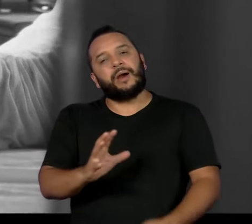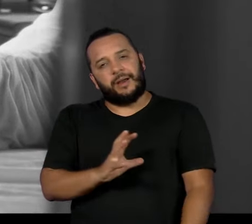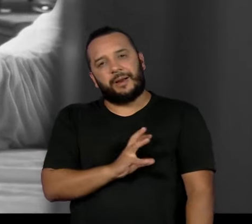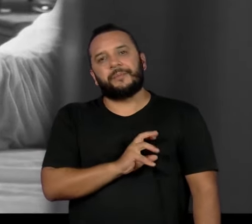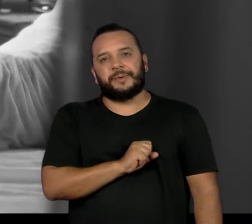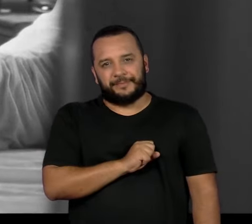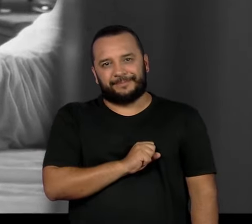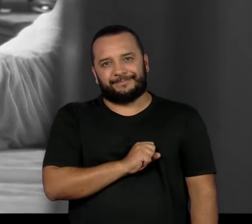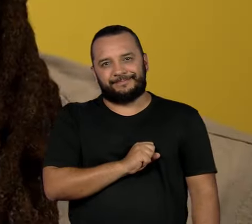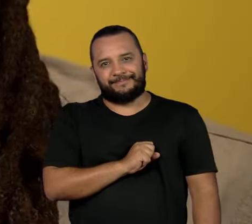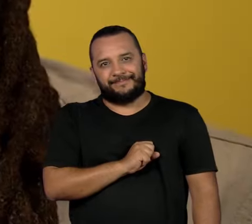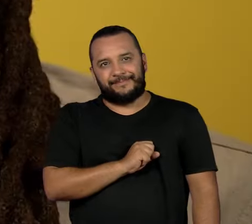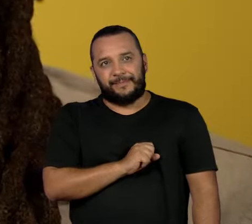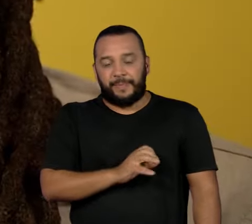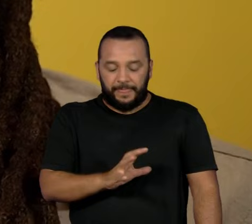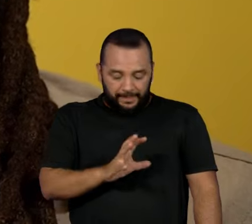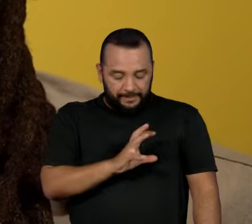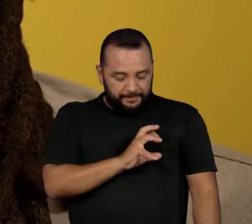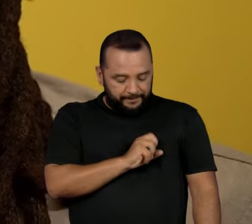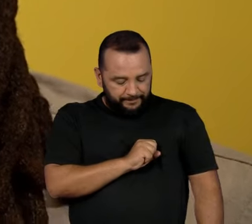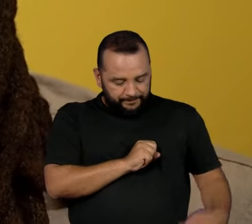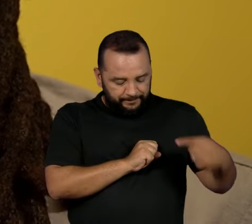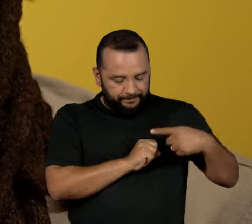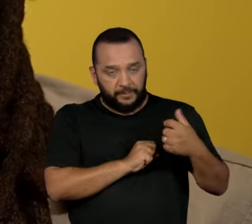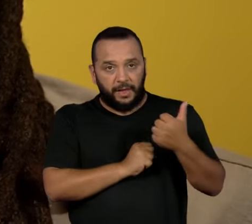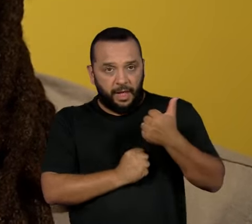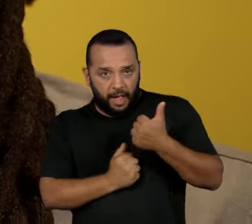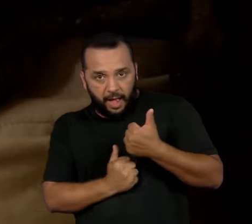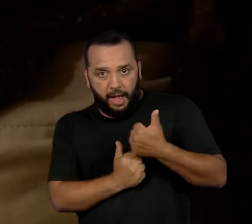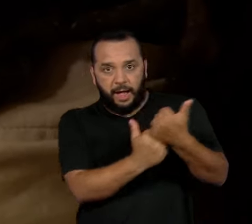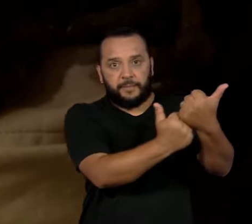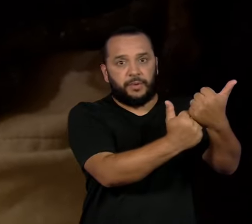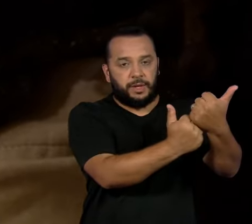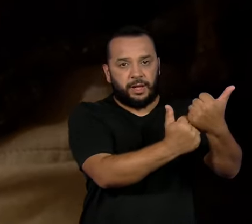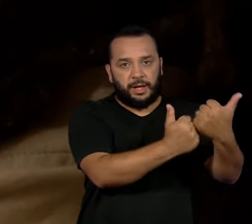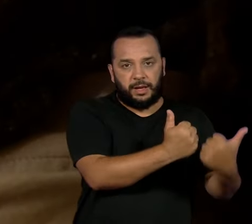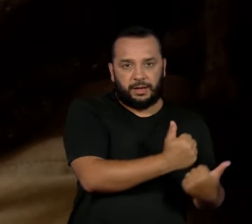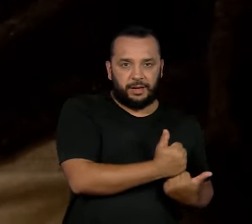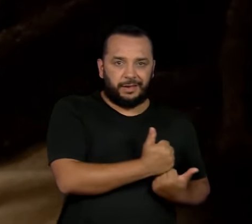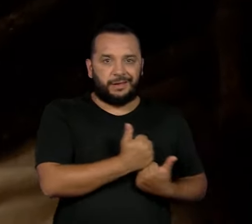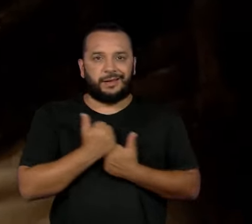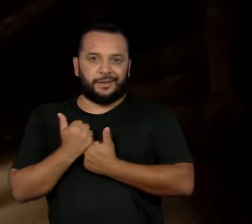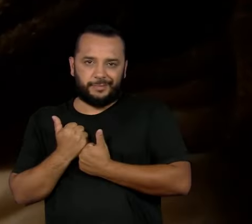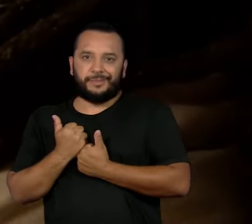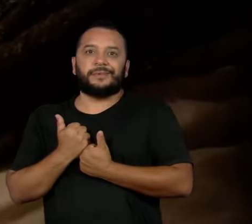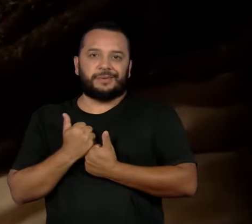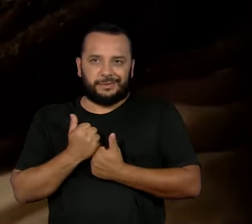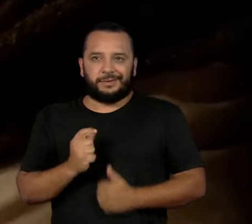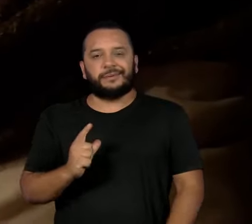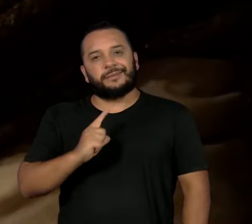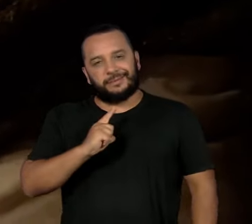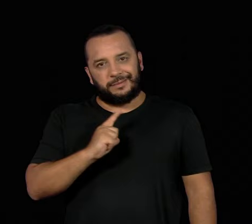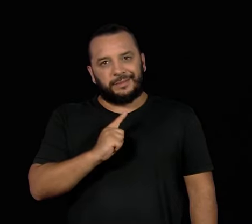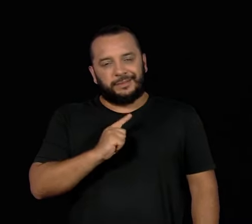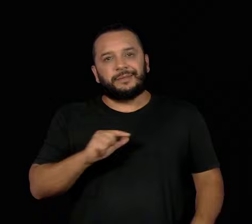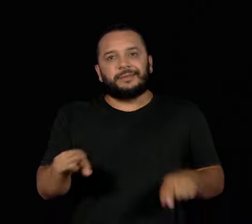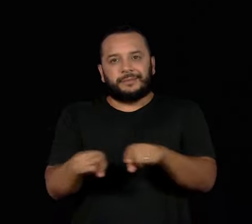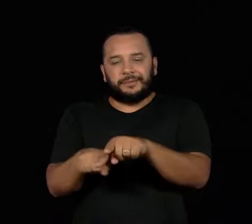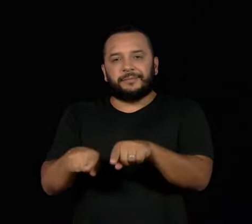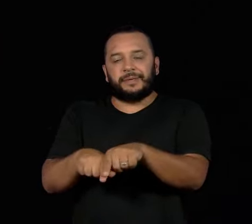Amar exige apoiar e ser apoiado por outras pessoas, inclusive os